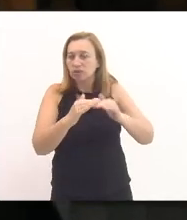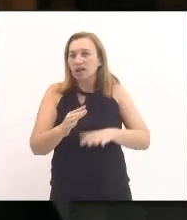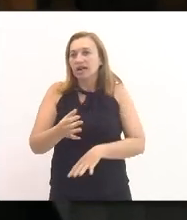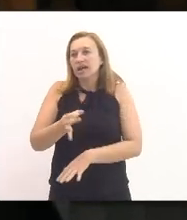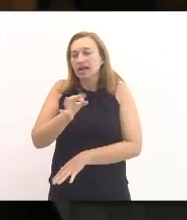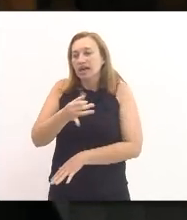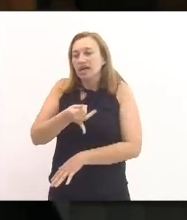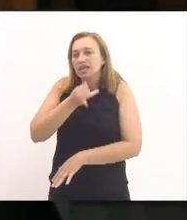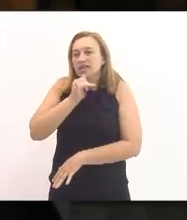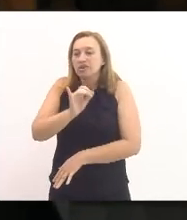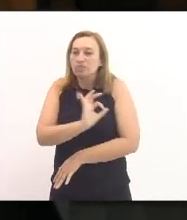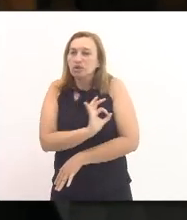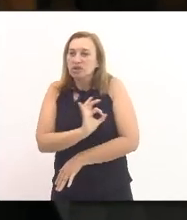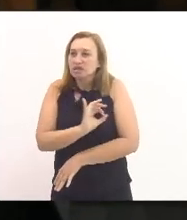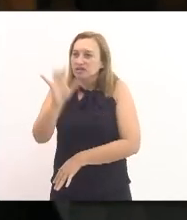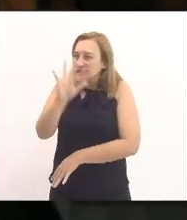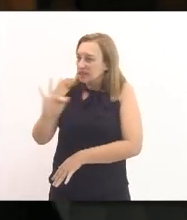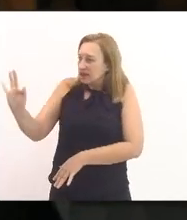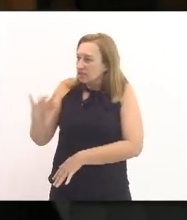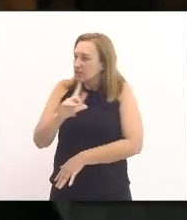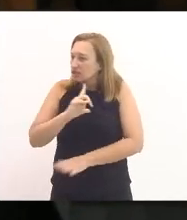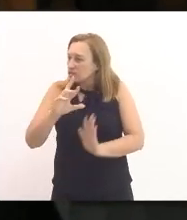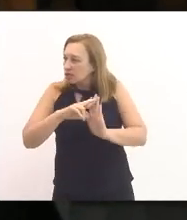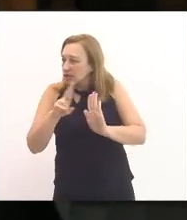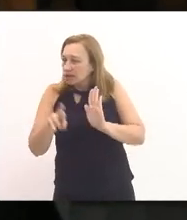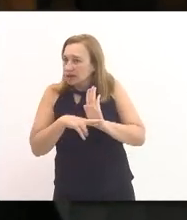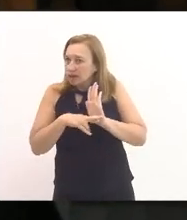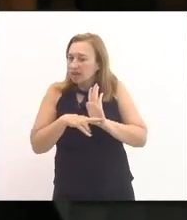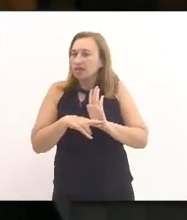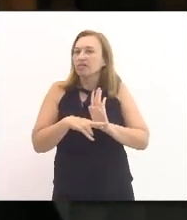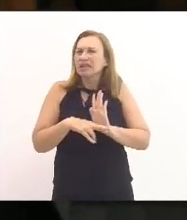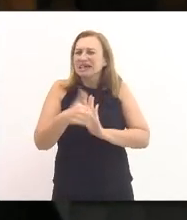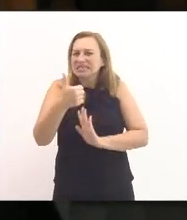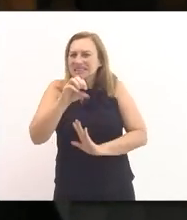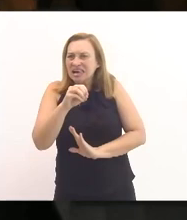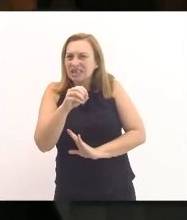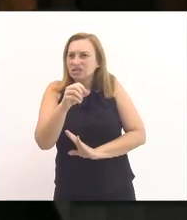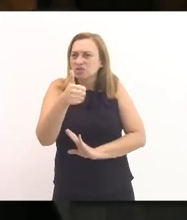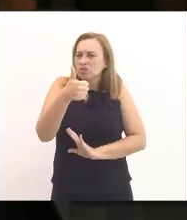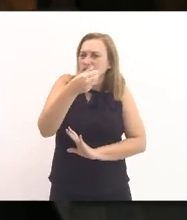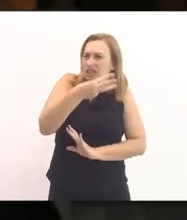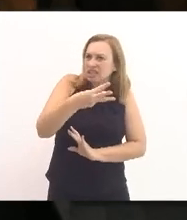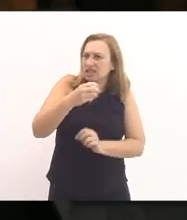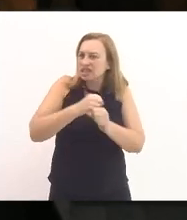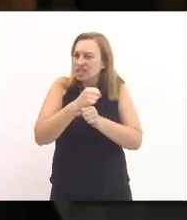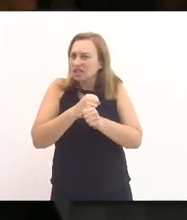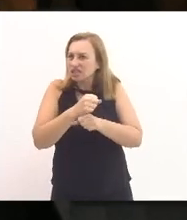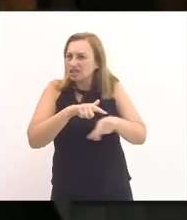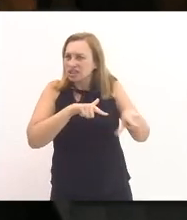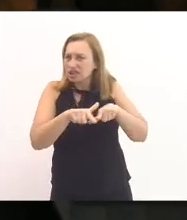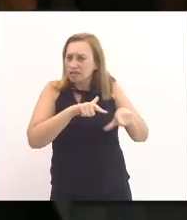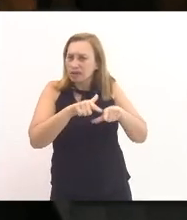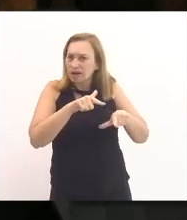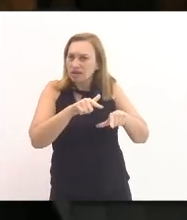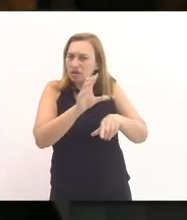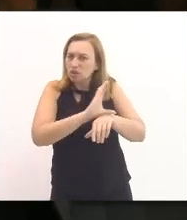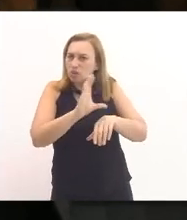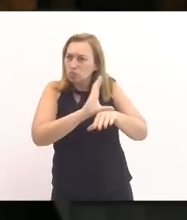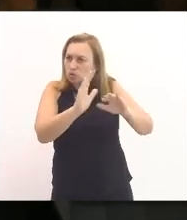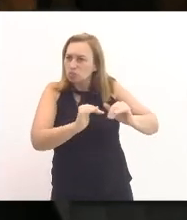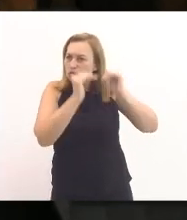por exemplo nós temos a regra é a seguinte estão Salvo engano 10 ou 13 anos de carreira e curso superior de polícia